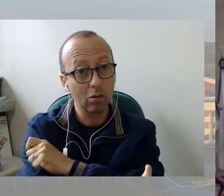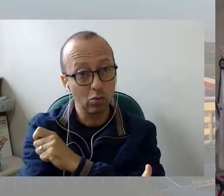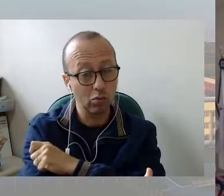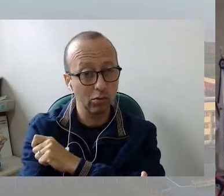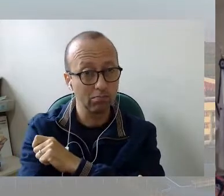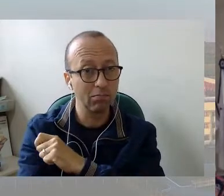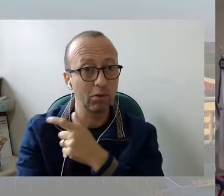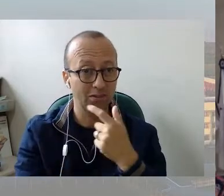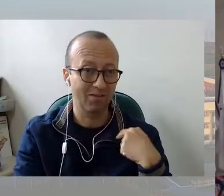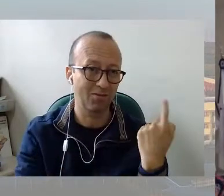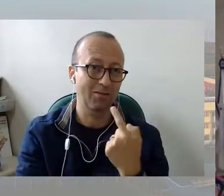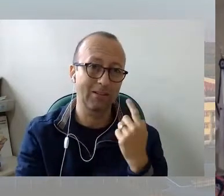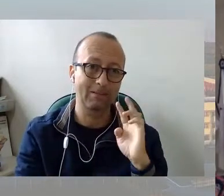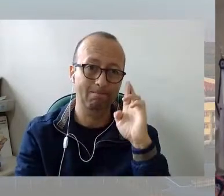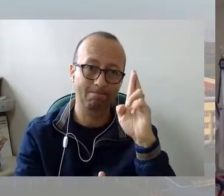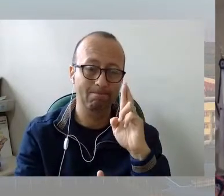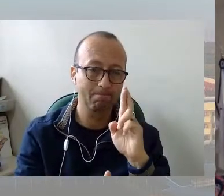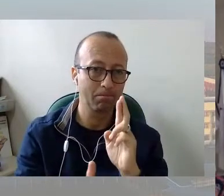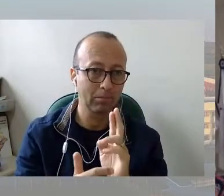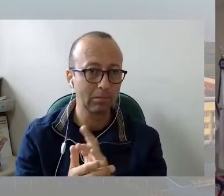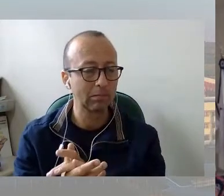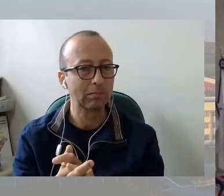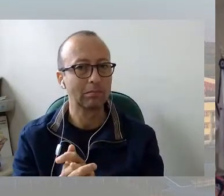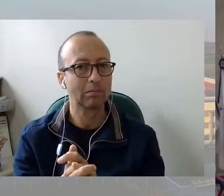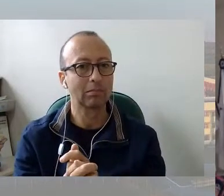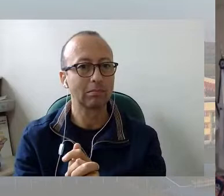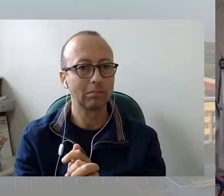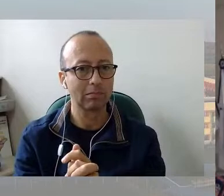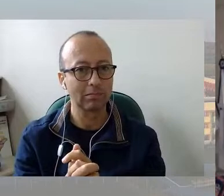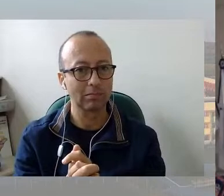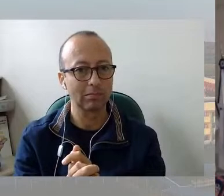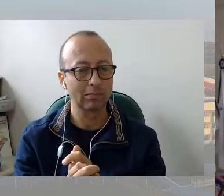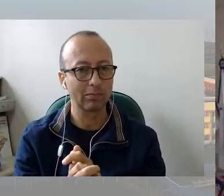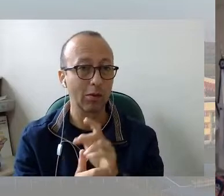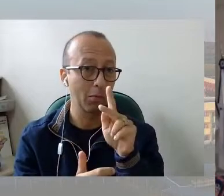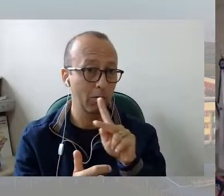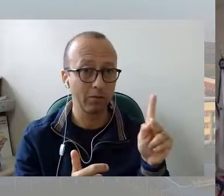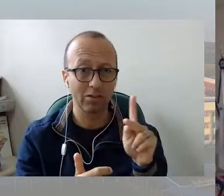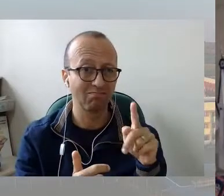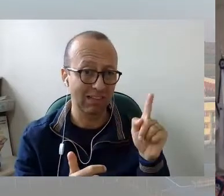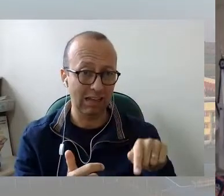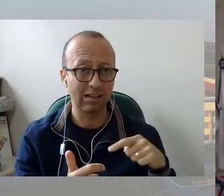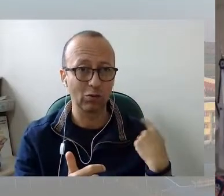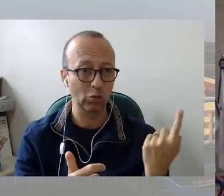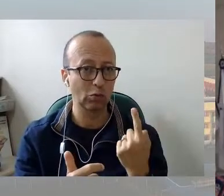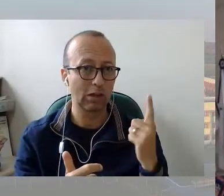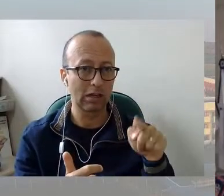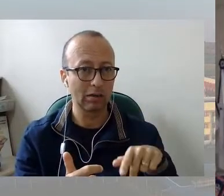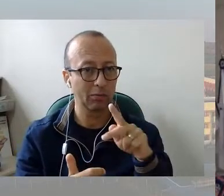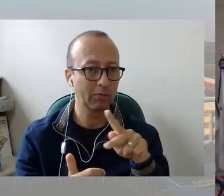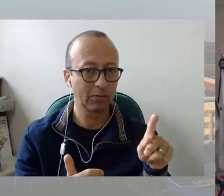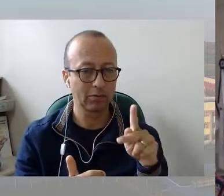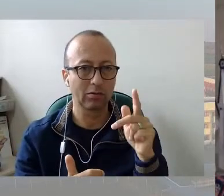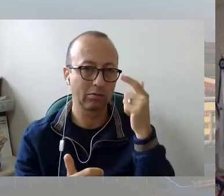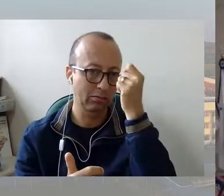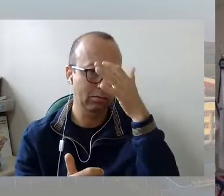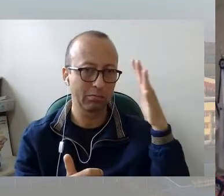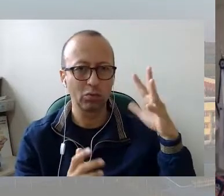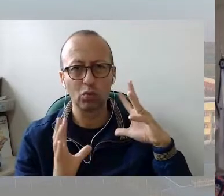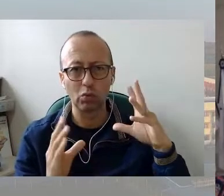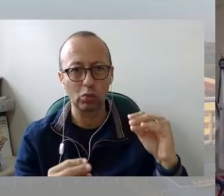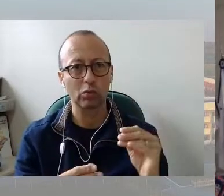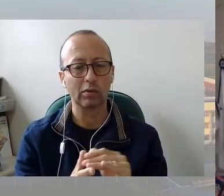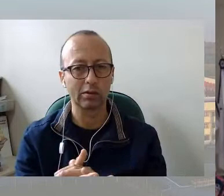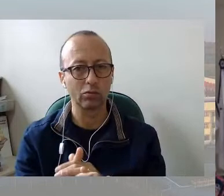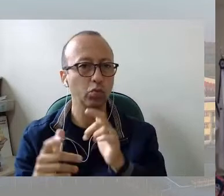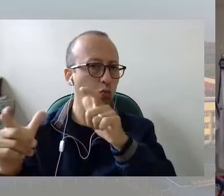responsabilidade nossa. Nós todos somos educadores, a universidade, em todos os seus